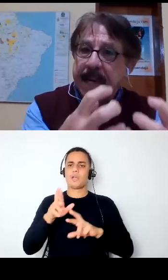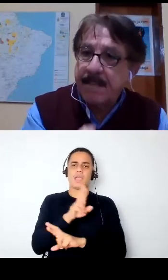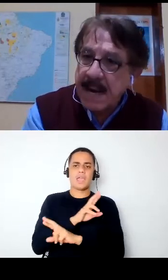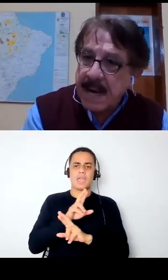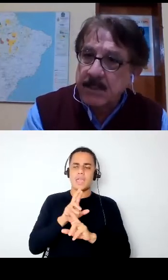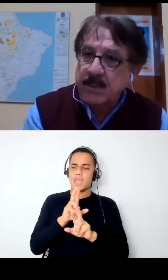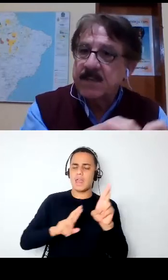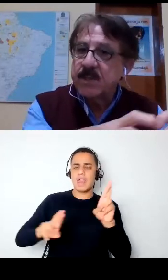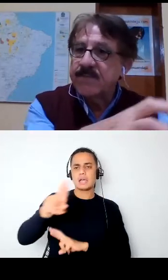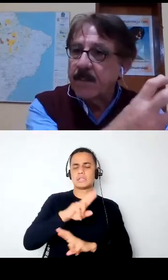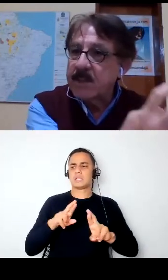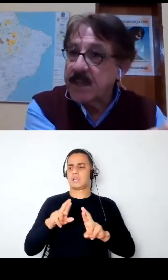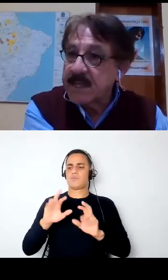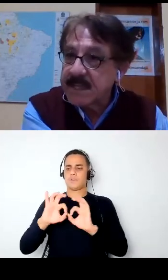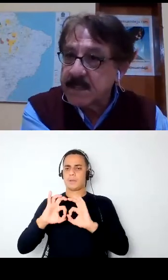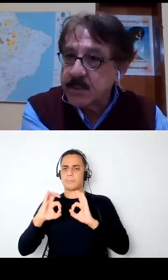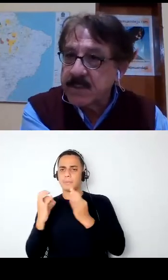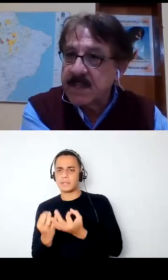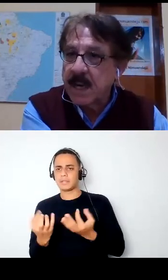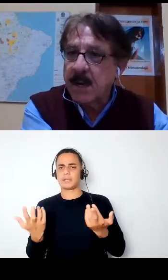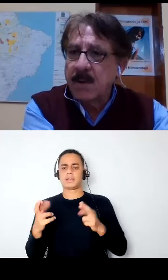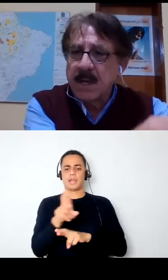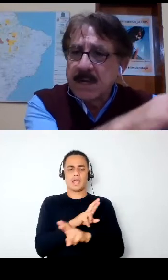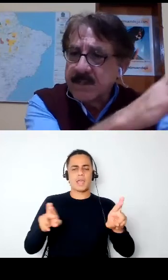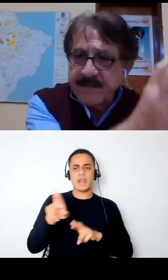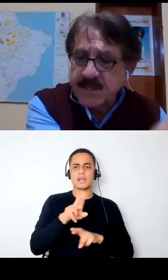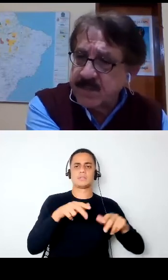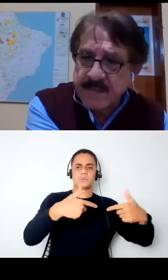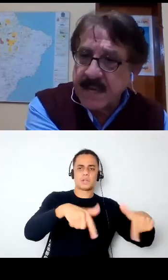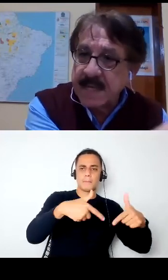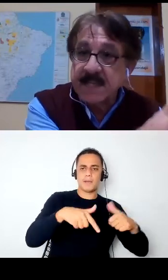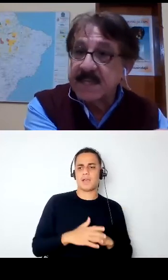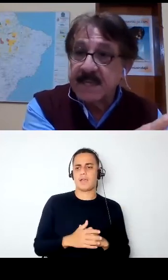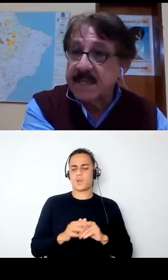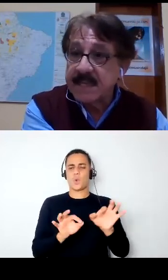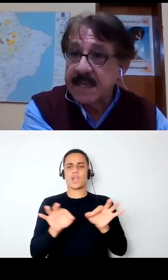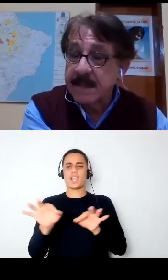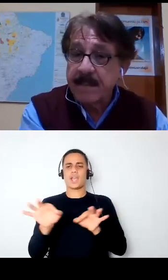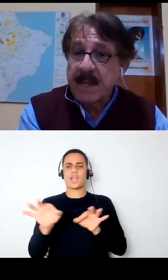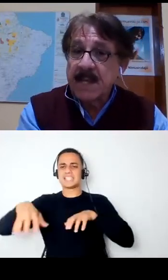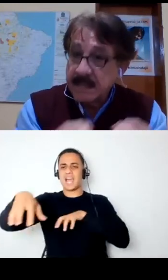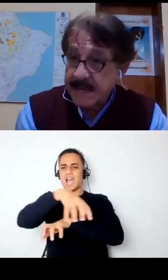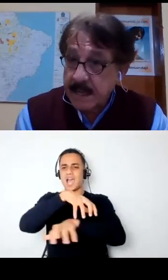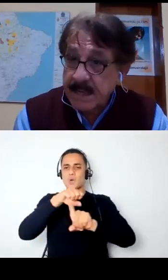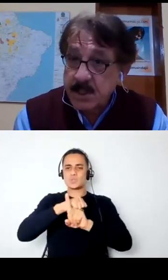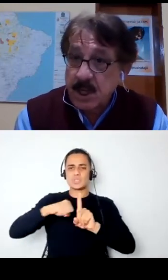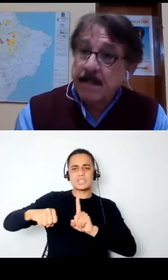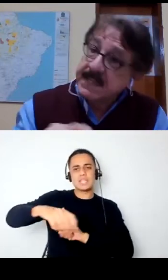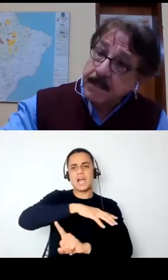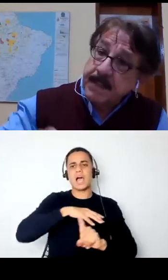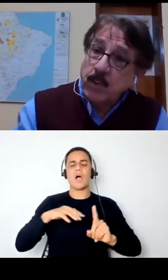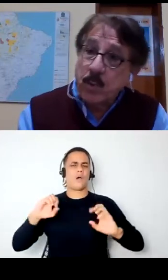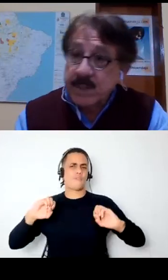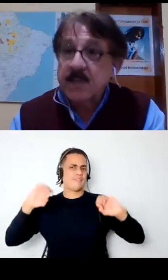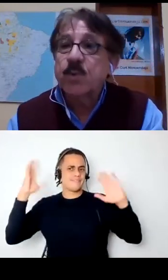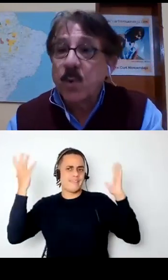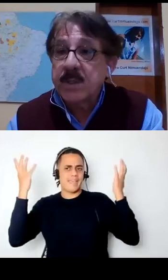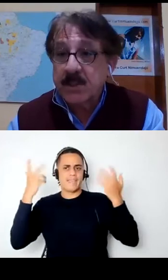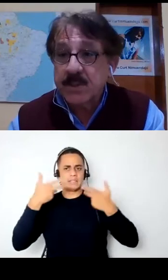migrações históricas, por exemplo. Então, nesse processo, as línguas têm uma relação com o meio ambiente, que